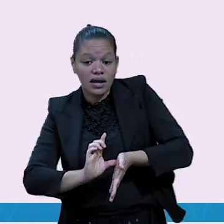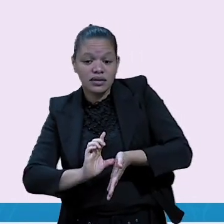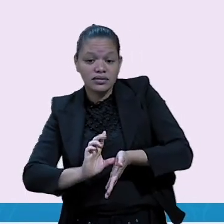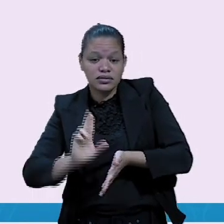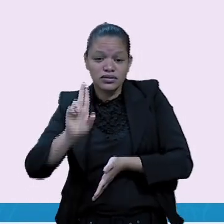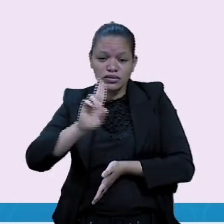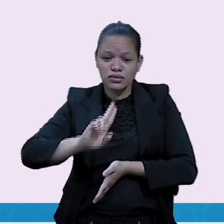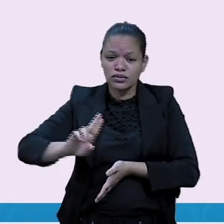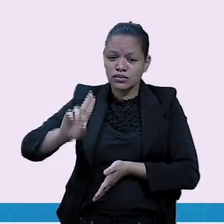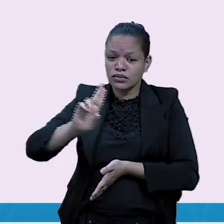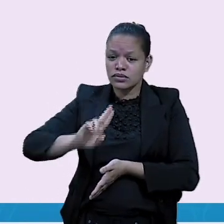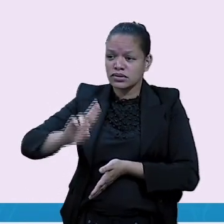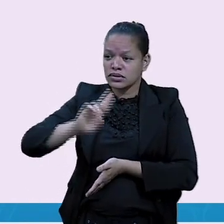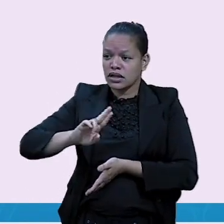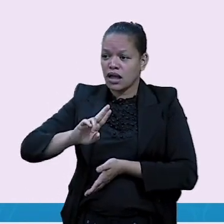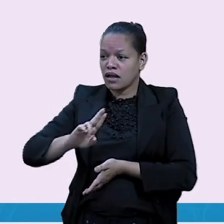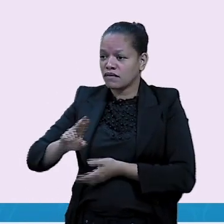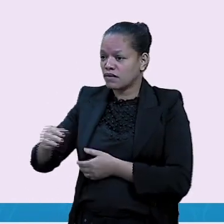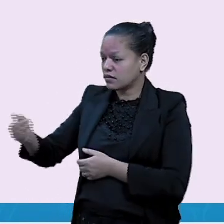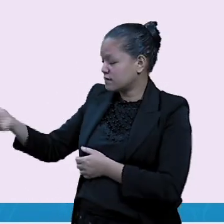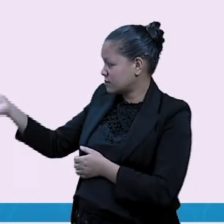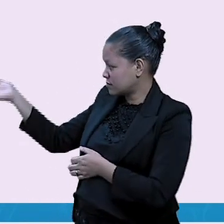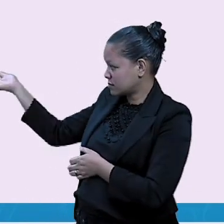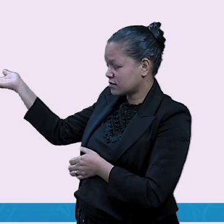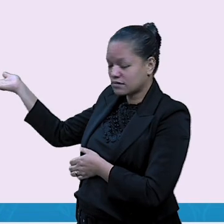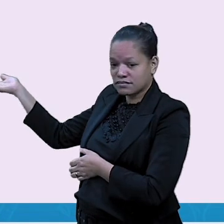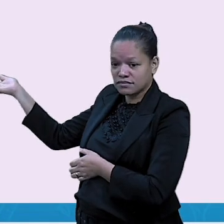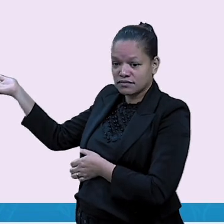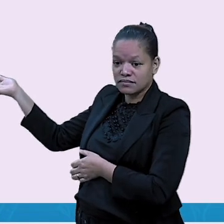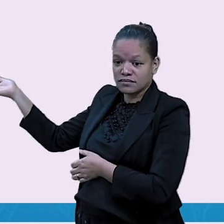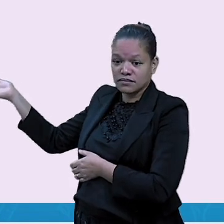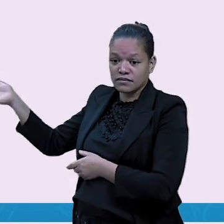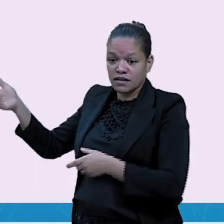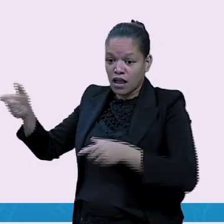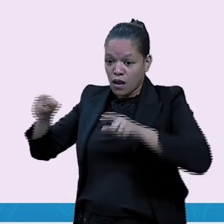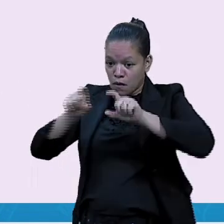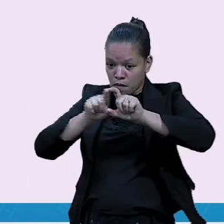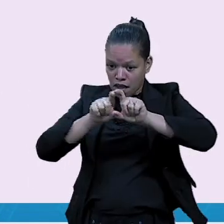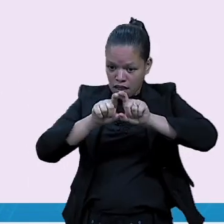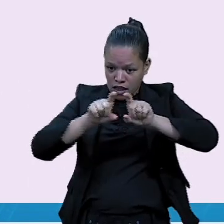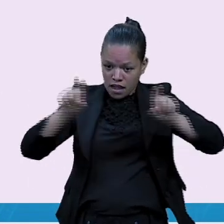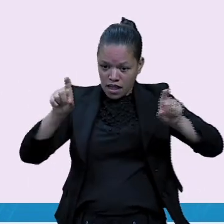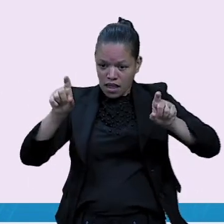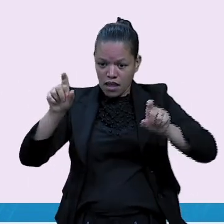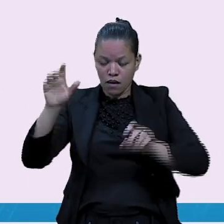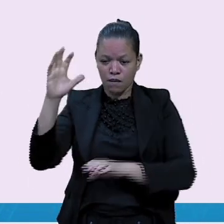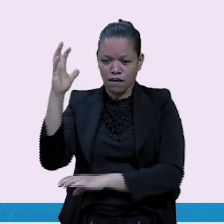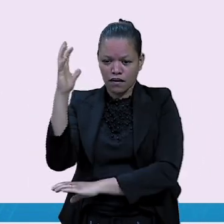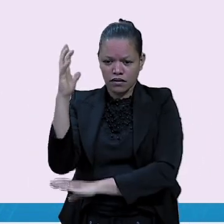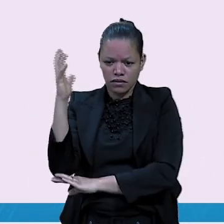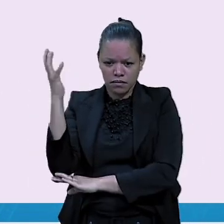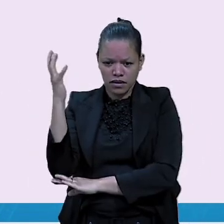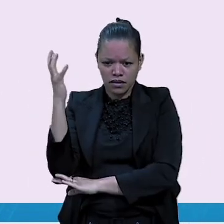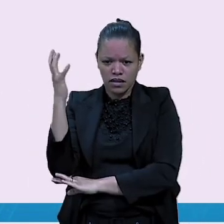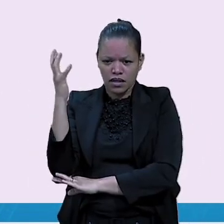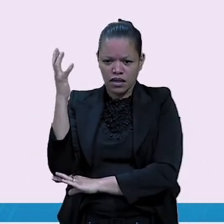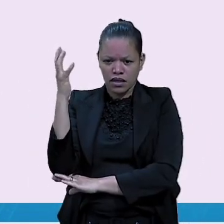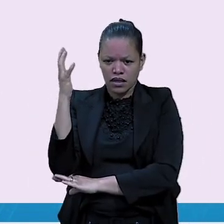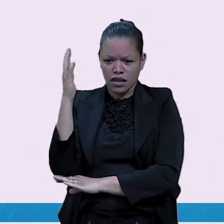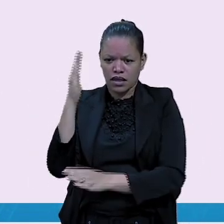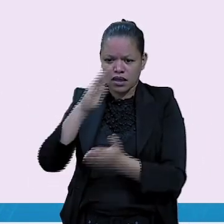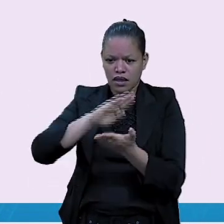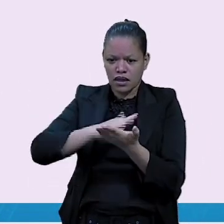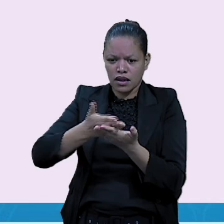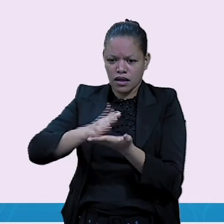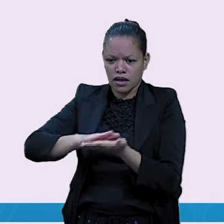esse aqui. Parece uma régua de madeira e ela se desdobra toda, podendo medir aquele espaço, aquela parede que o pedreiro